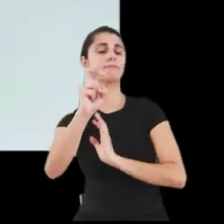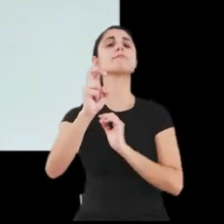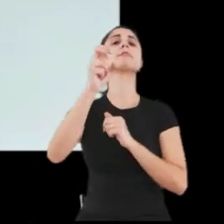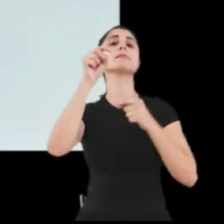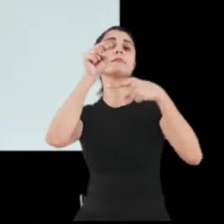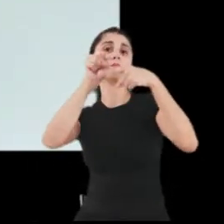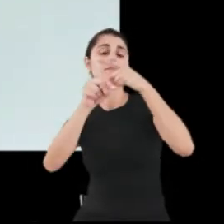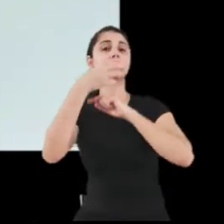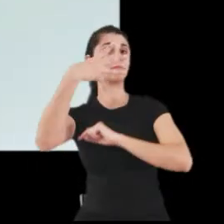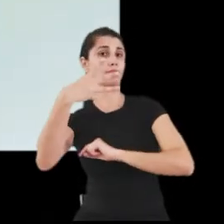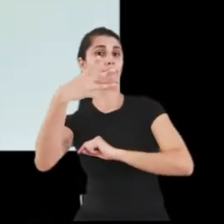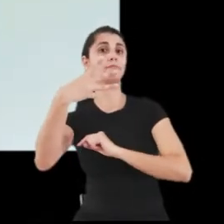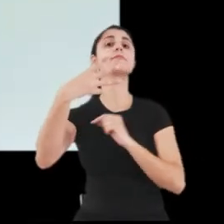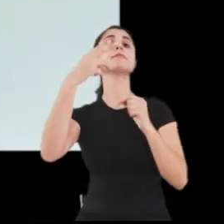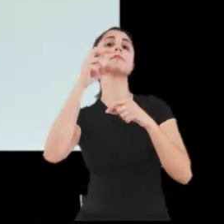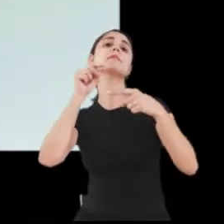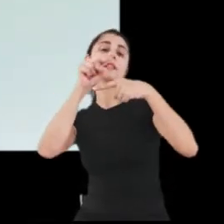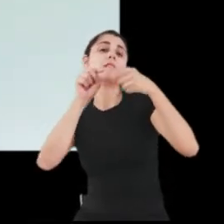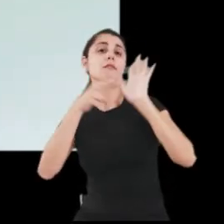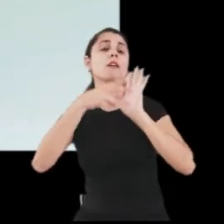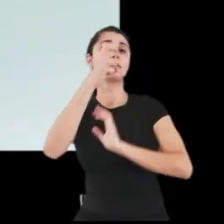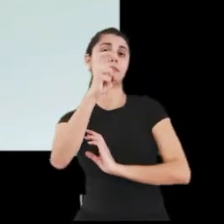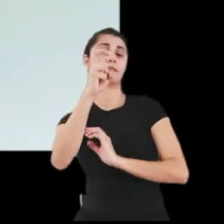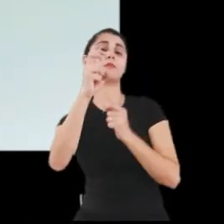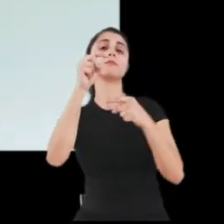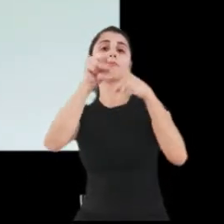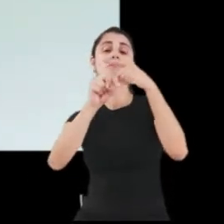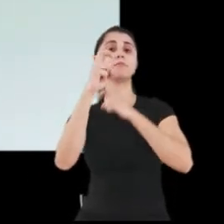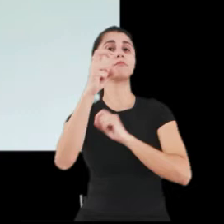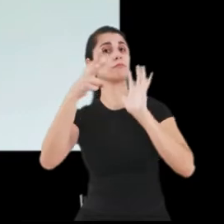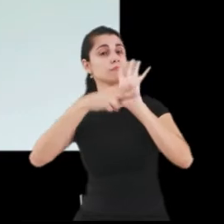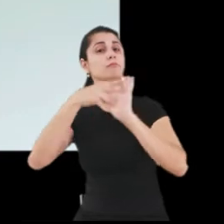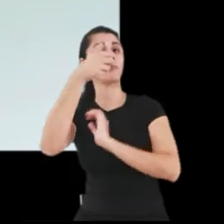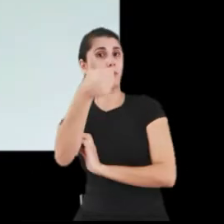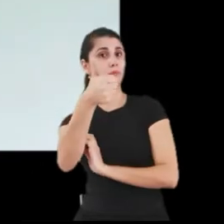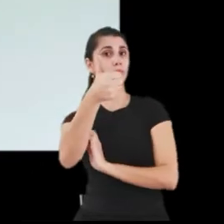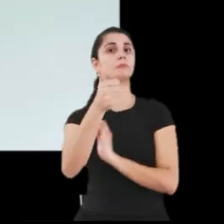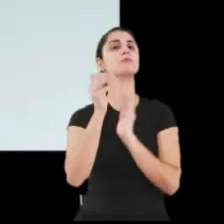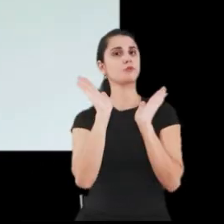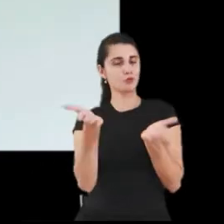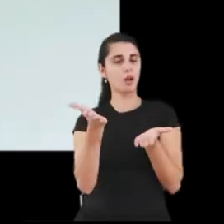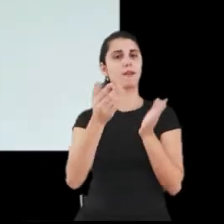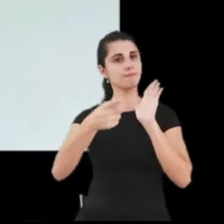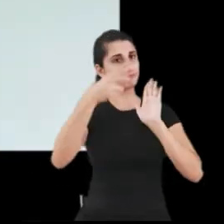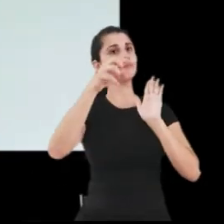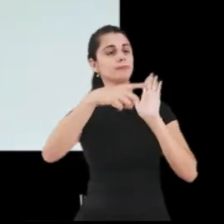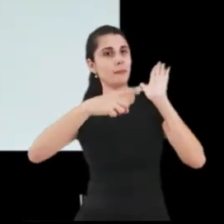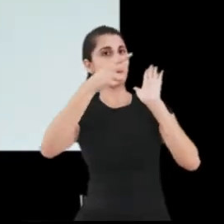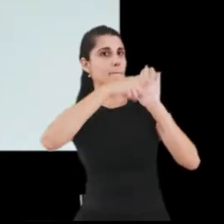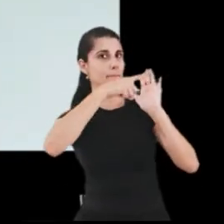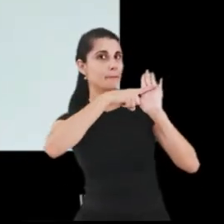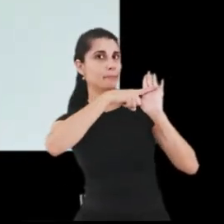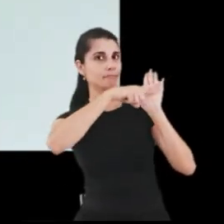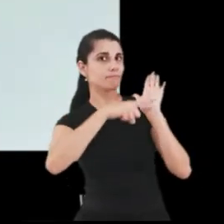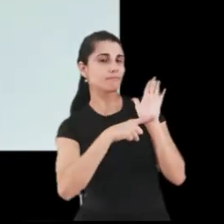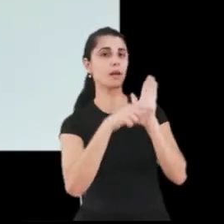por 3 dá 5 e por 5 dá 1. Primeiro passo feito. Agora